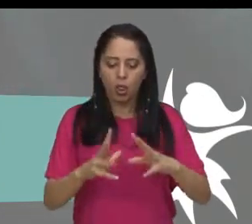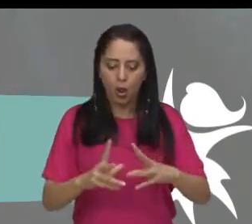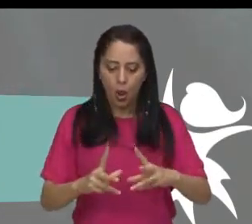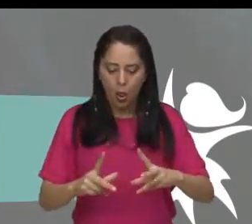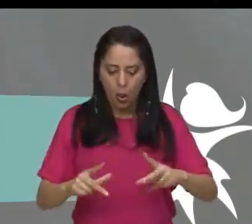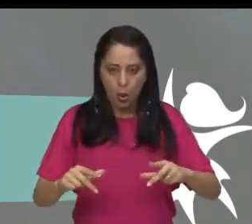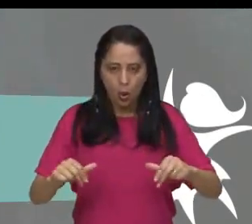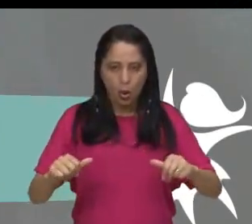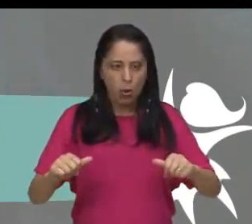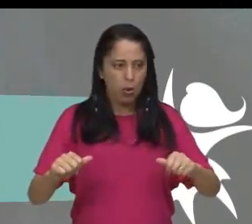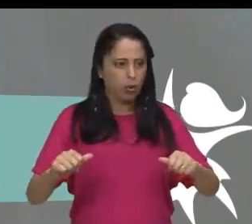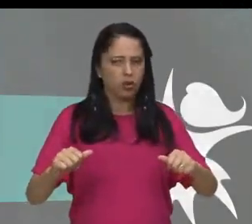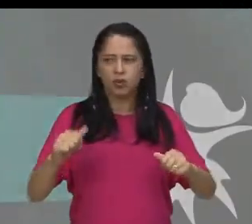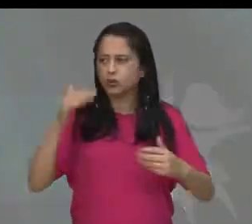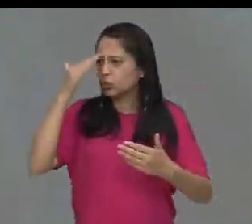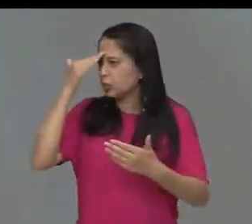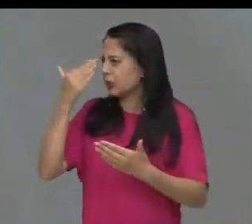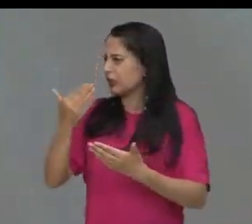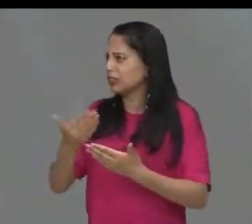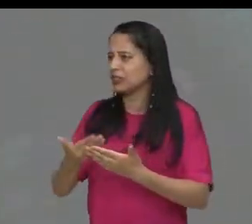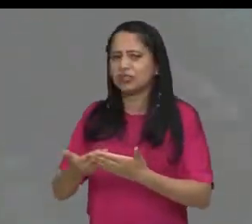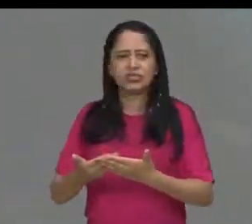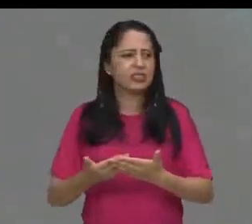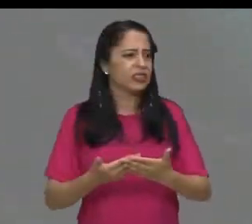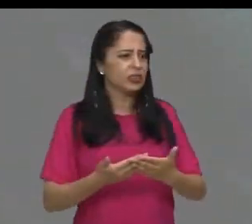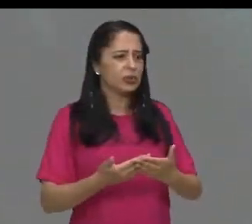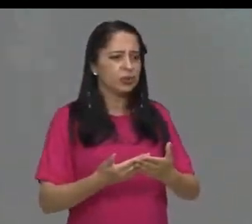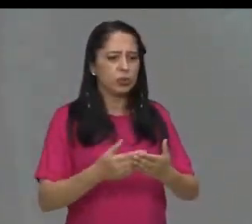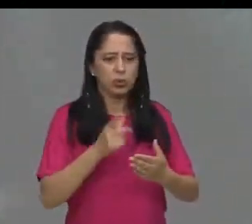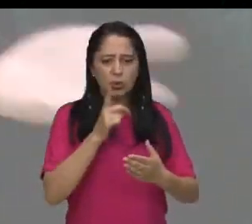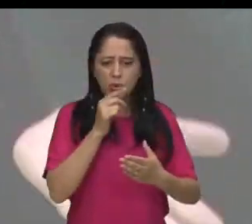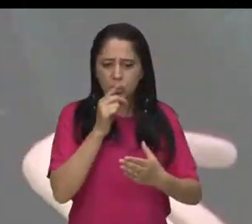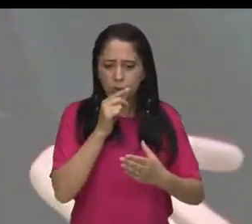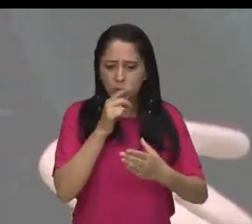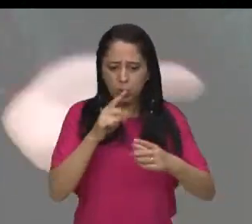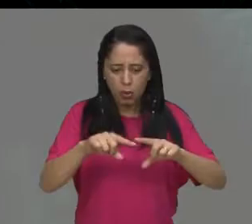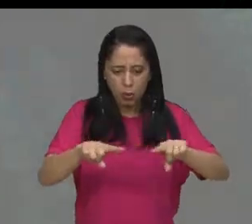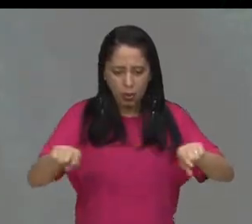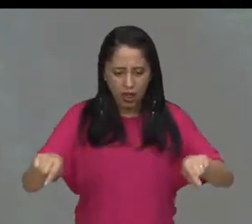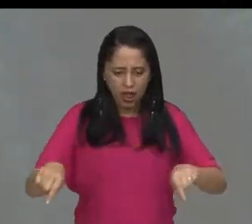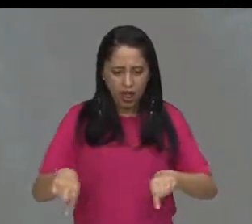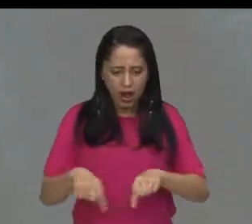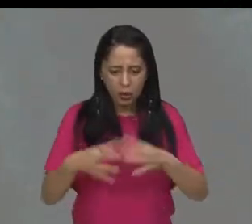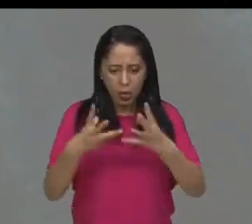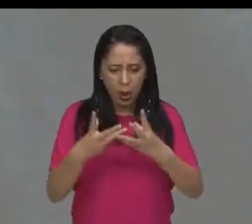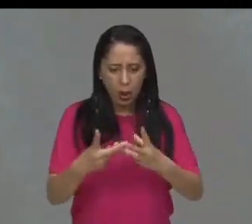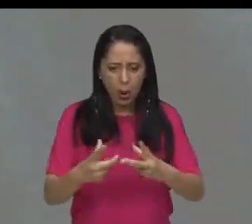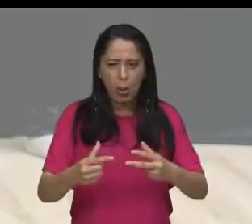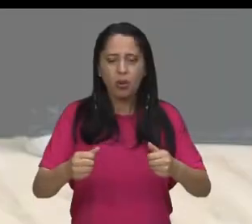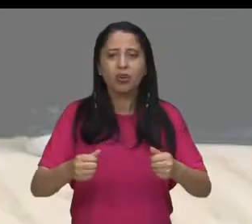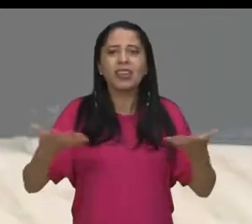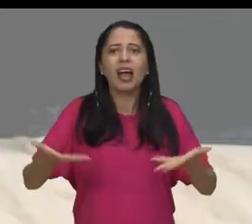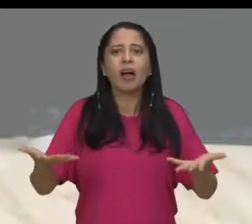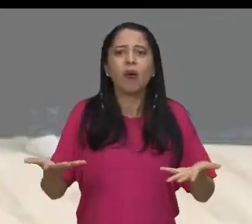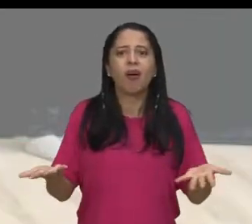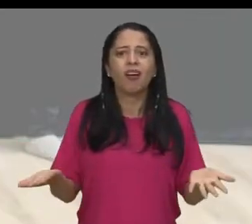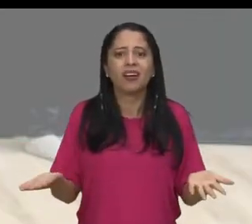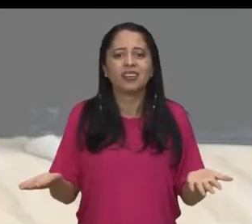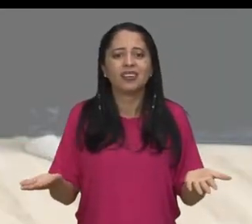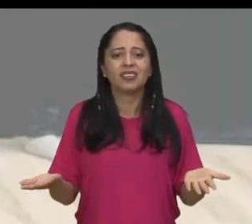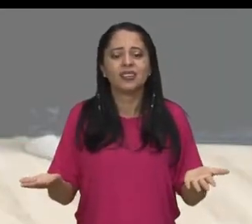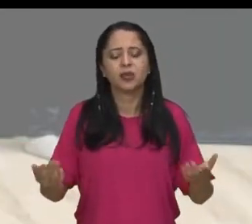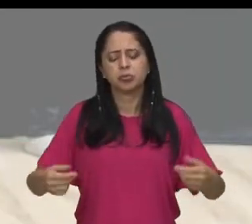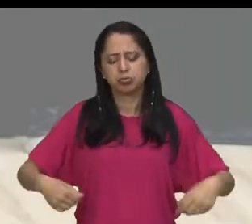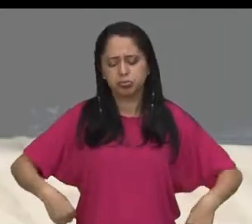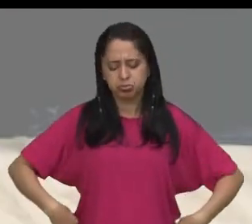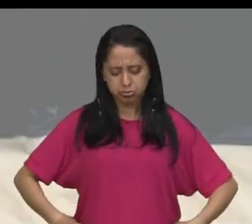Não acredito! Nosso pântano secou totalmente! E agora? O que vamos fazer?